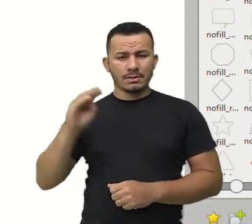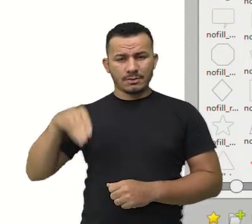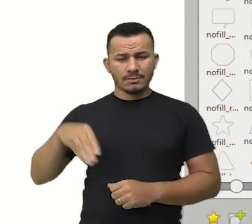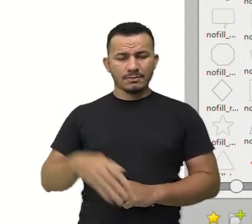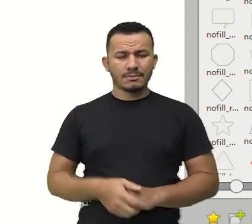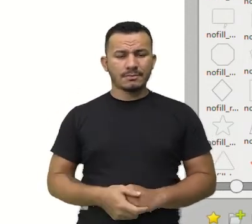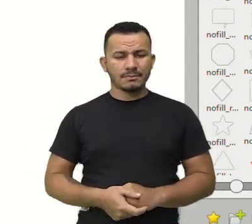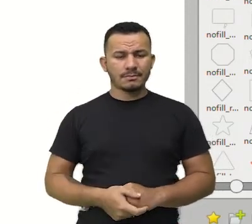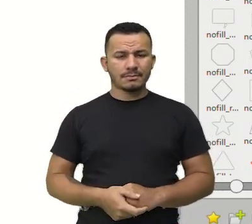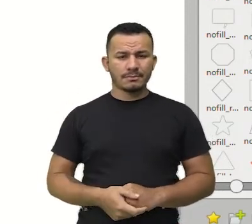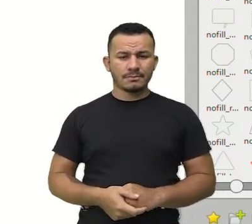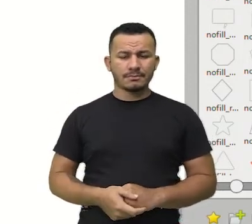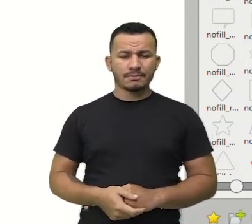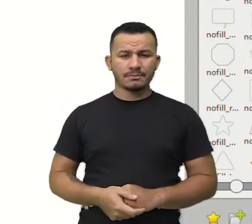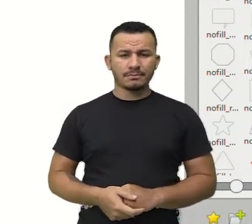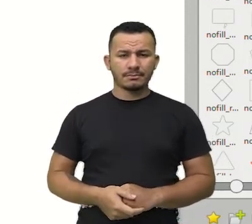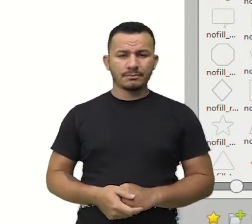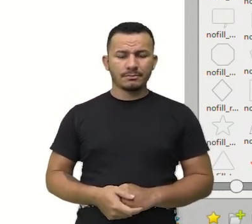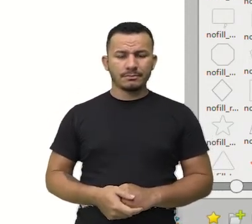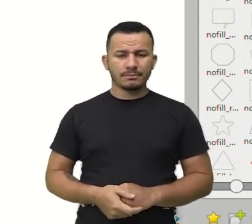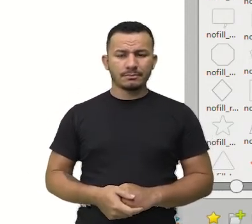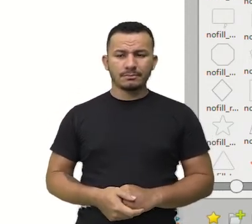31,40 centímetros.